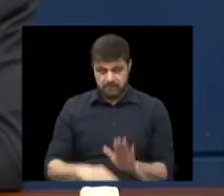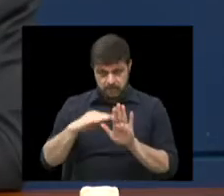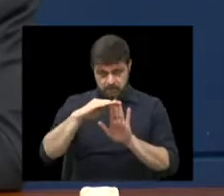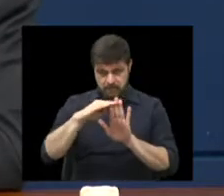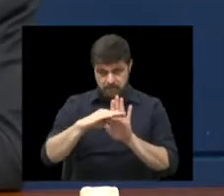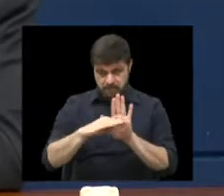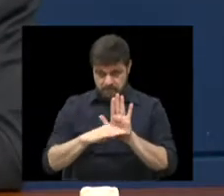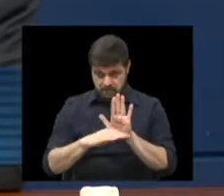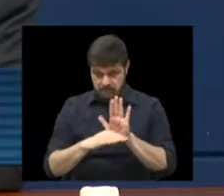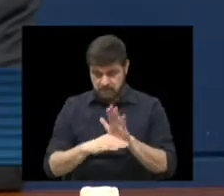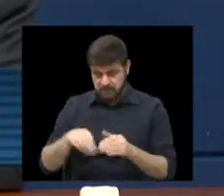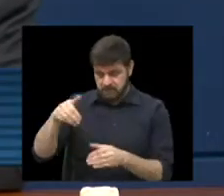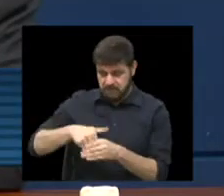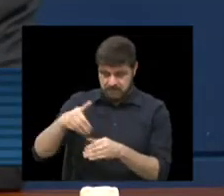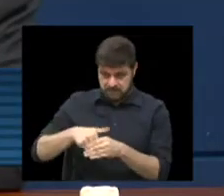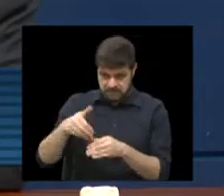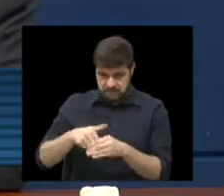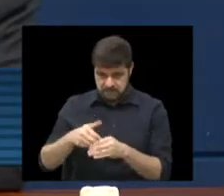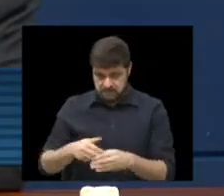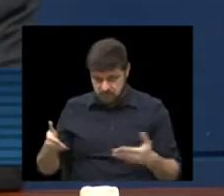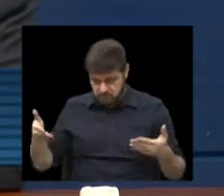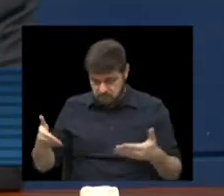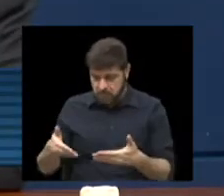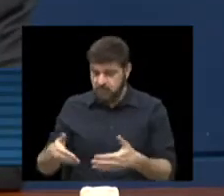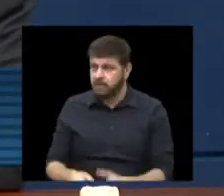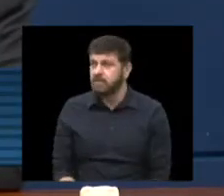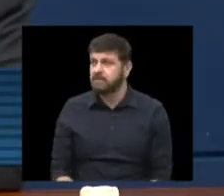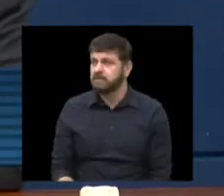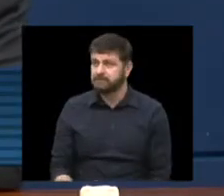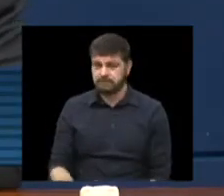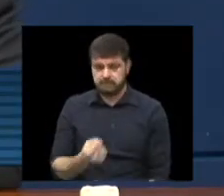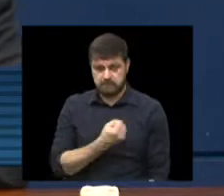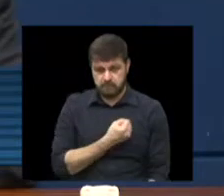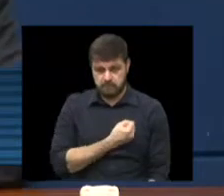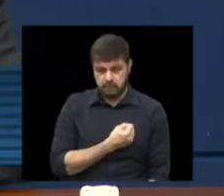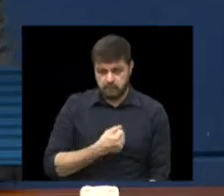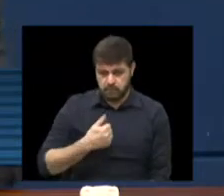na pauta em regime de urgência, mediante requerimento